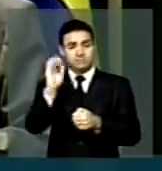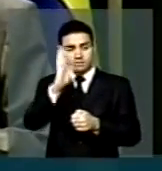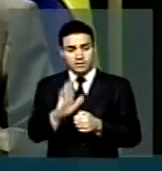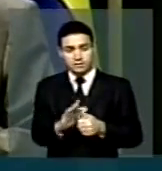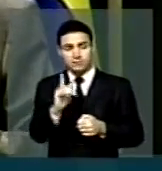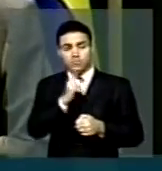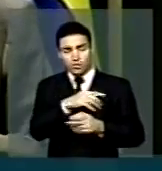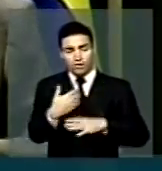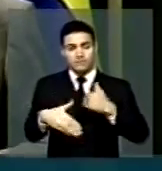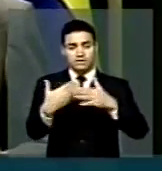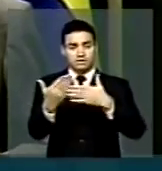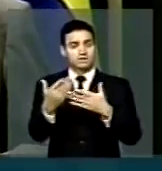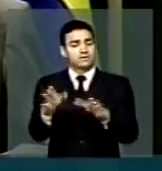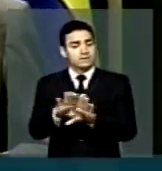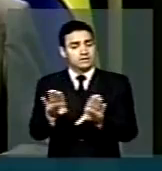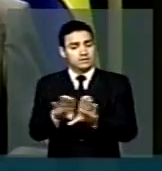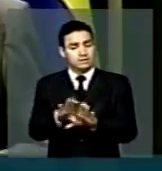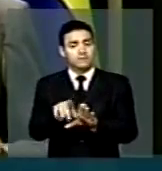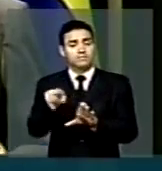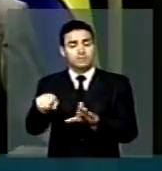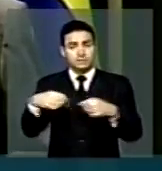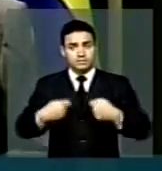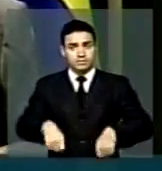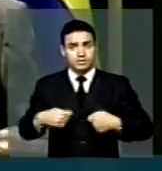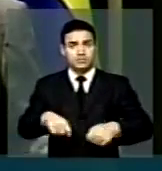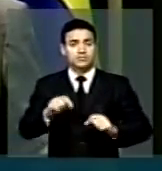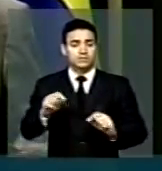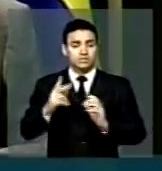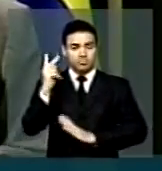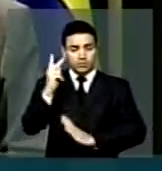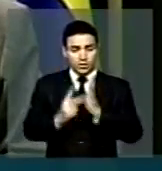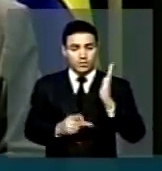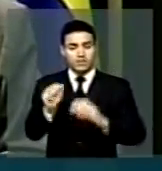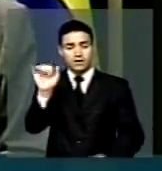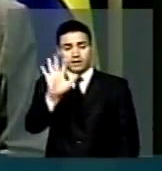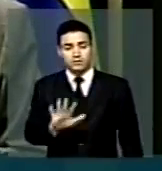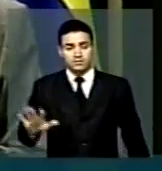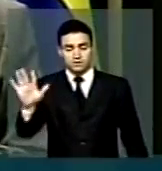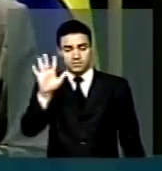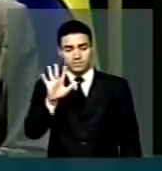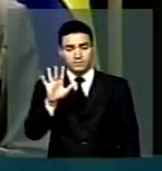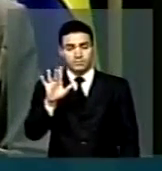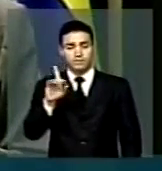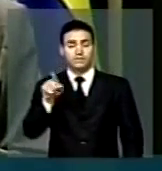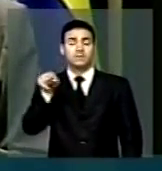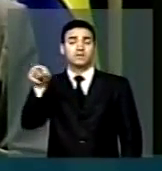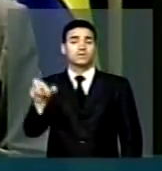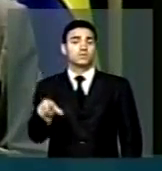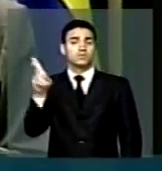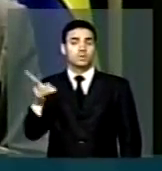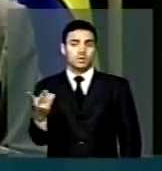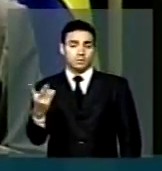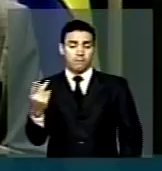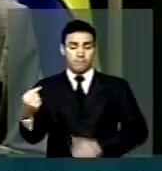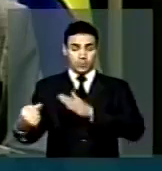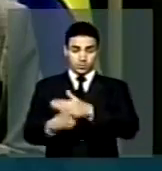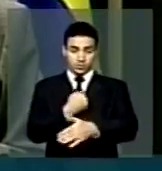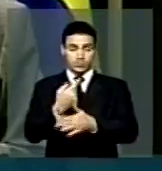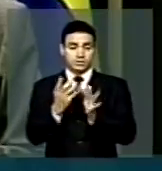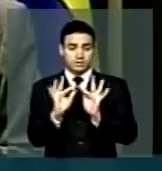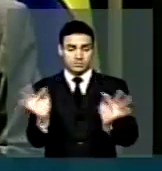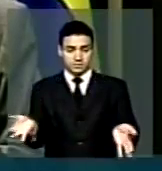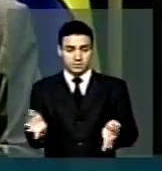avançar e da necessidade de que aquele programa fosse nacional. A pergunta que me foi feita foi muito